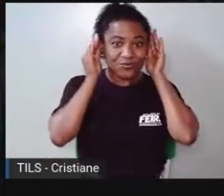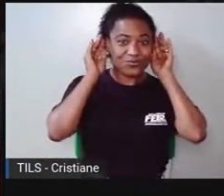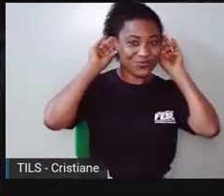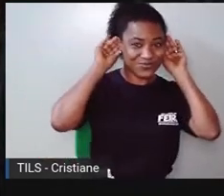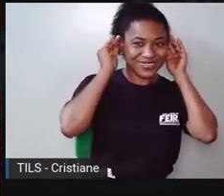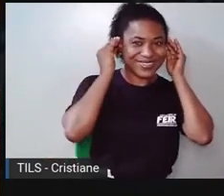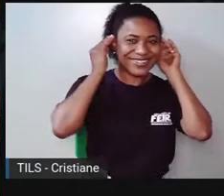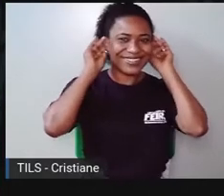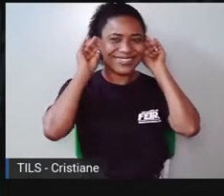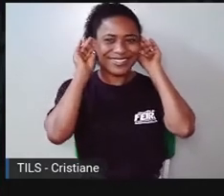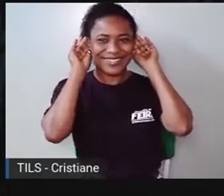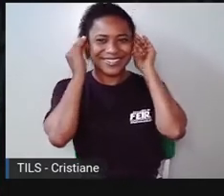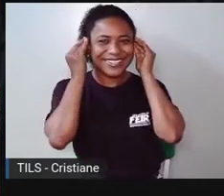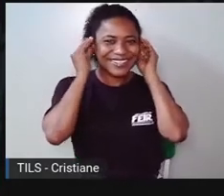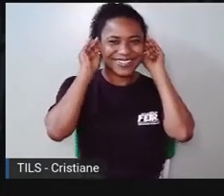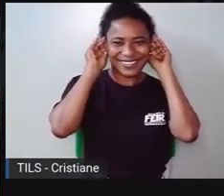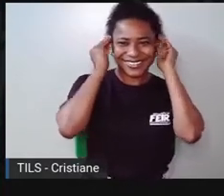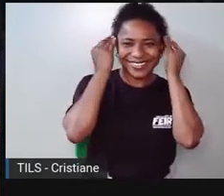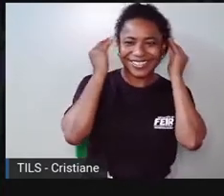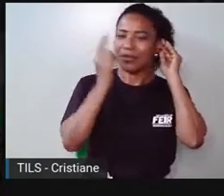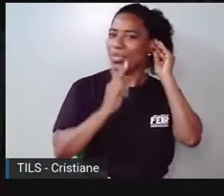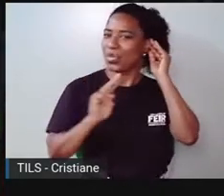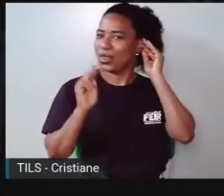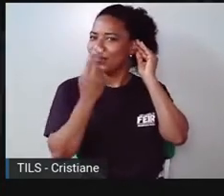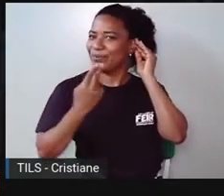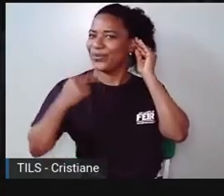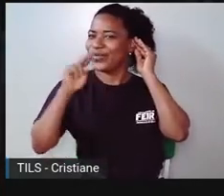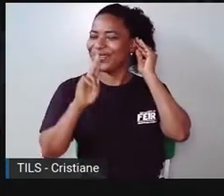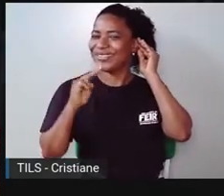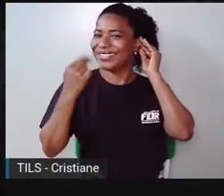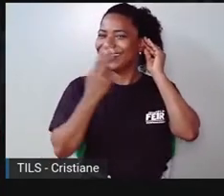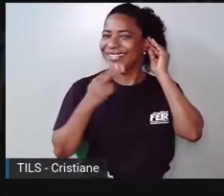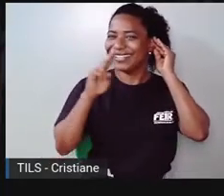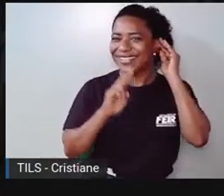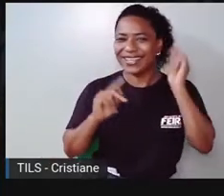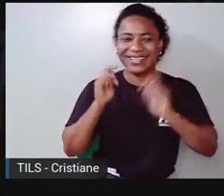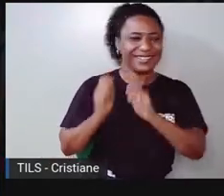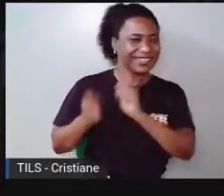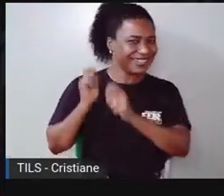saboreando um picolé. Nesse baile trelelé.